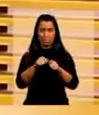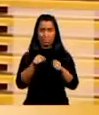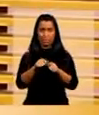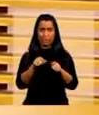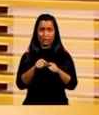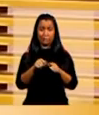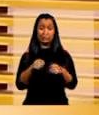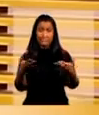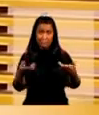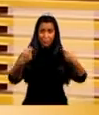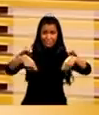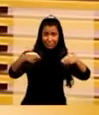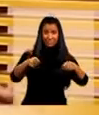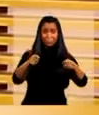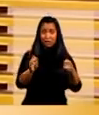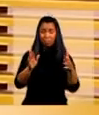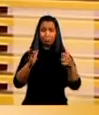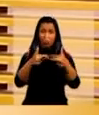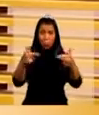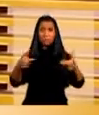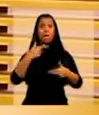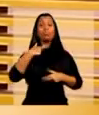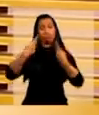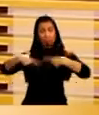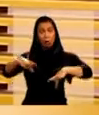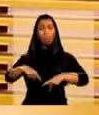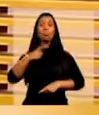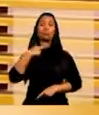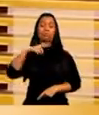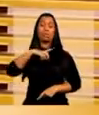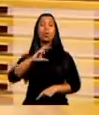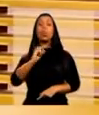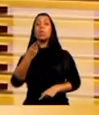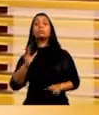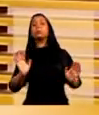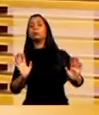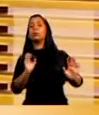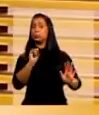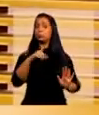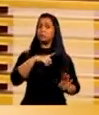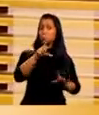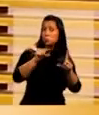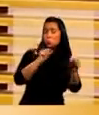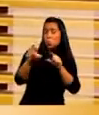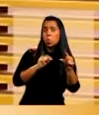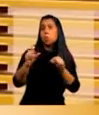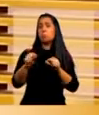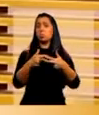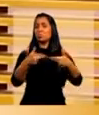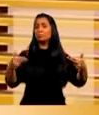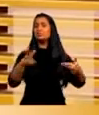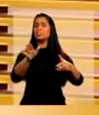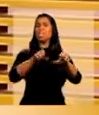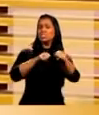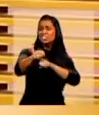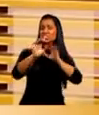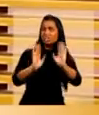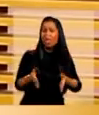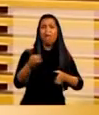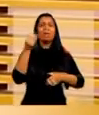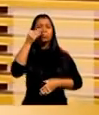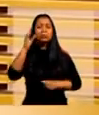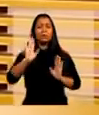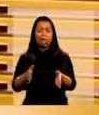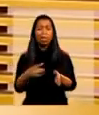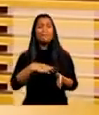faz? Tem que ser uma área afim com que ele trabalha ou não necessariamente? Ou se você escolhe uma área da qual você tem formação